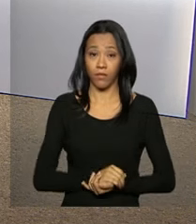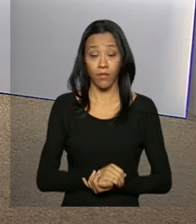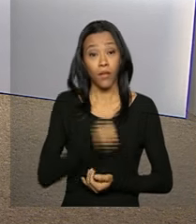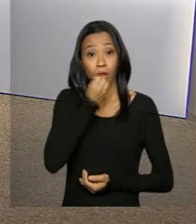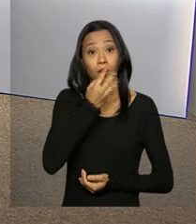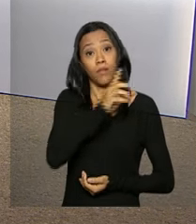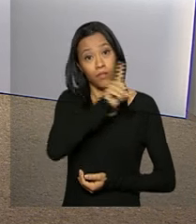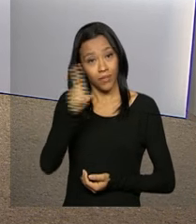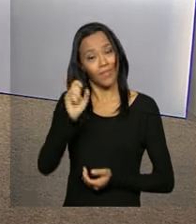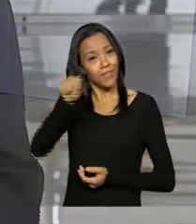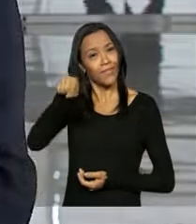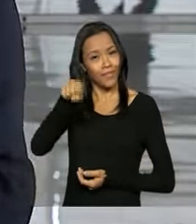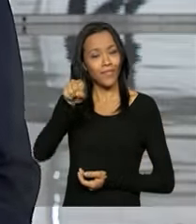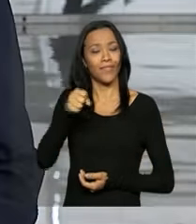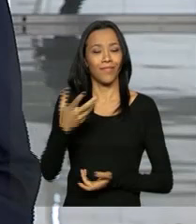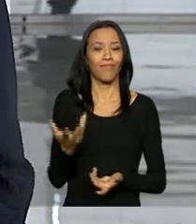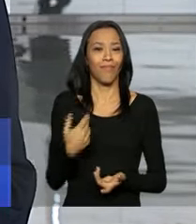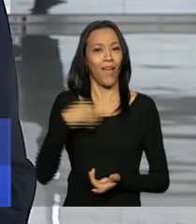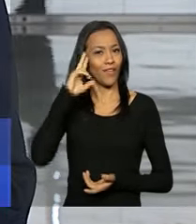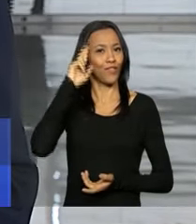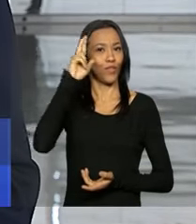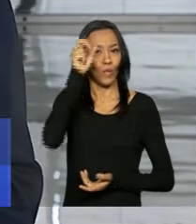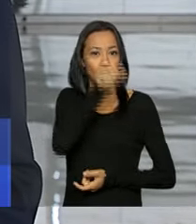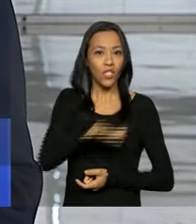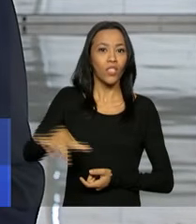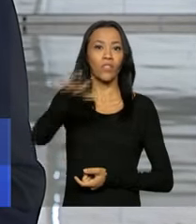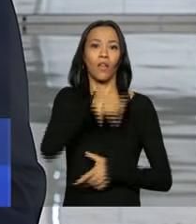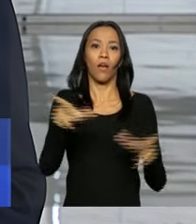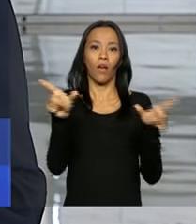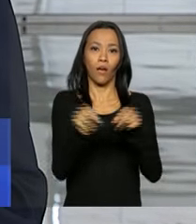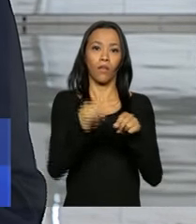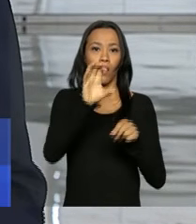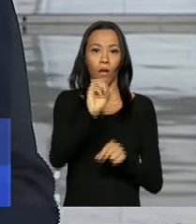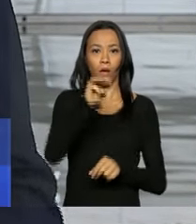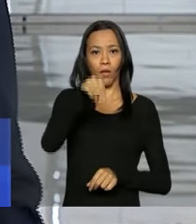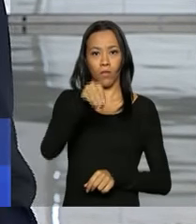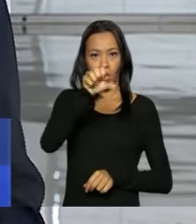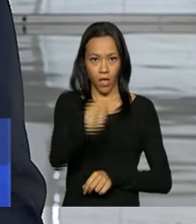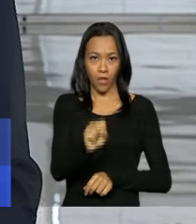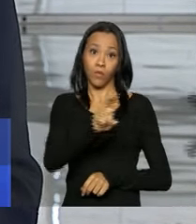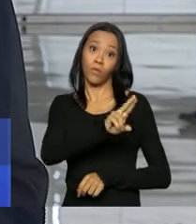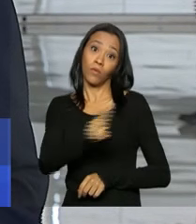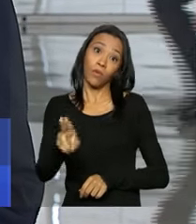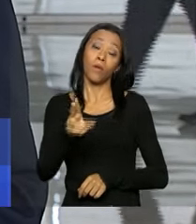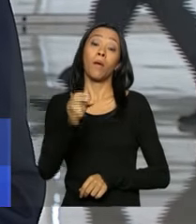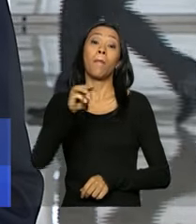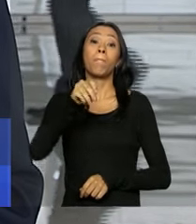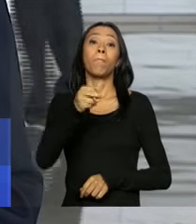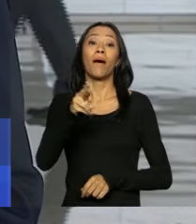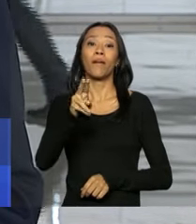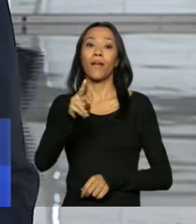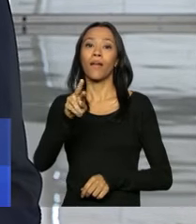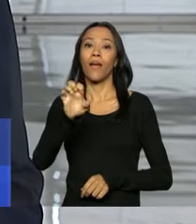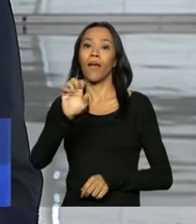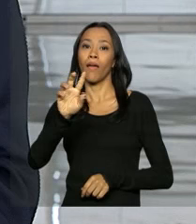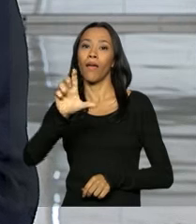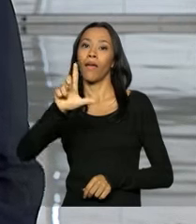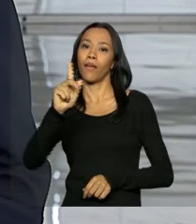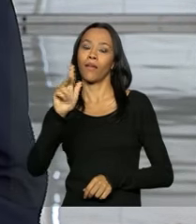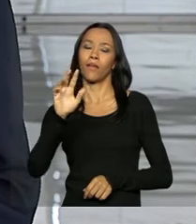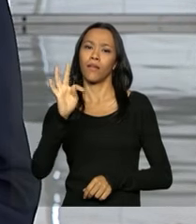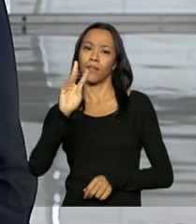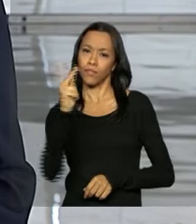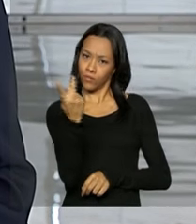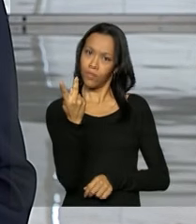bom Jaime isso mesmo bom a diretora geral da Organização Mundial da Saúde a Margarete Chan junto com a diretora da opas a